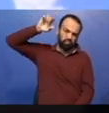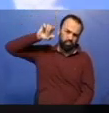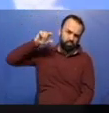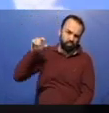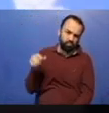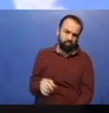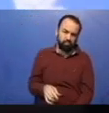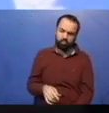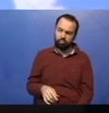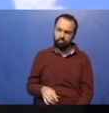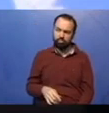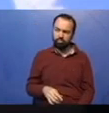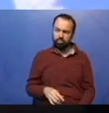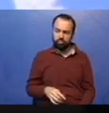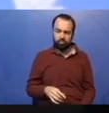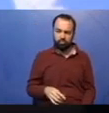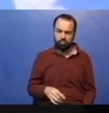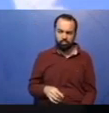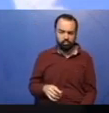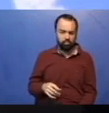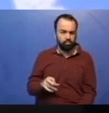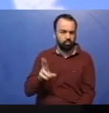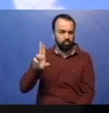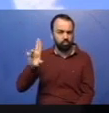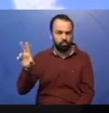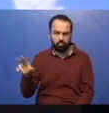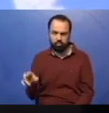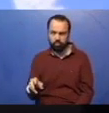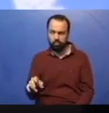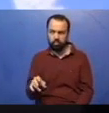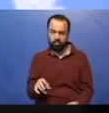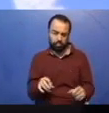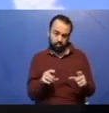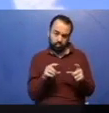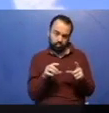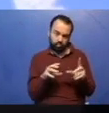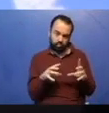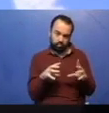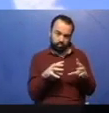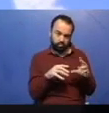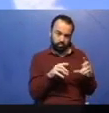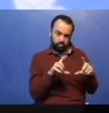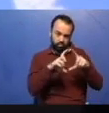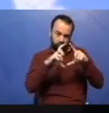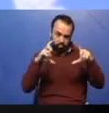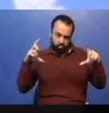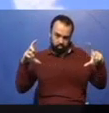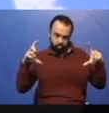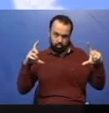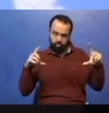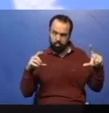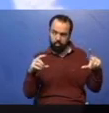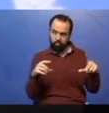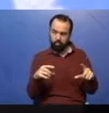As cirrostratus, tem as nuvens médias, altocúmulos,